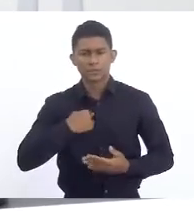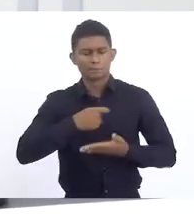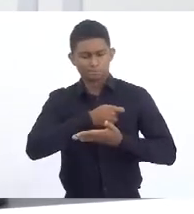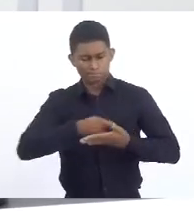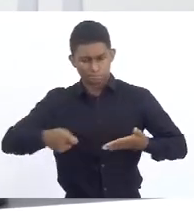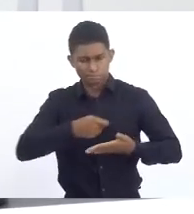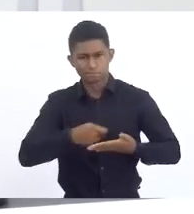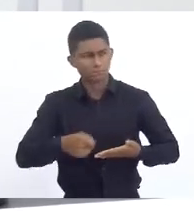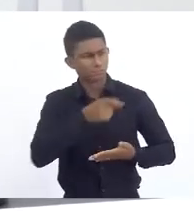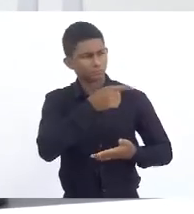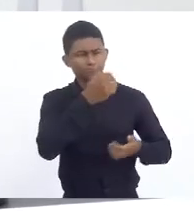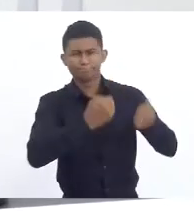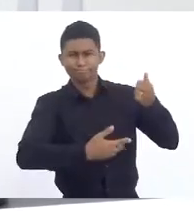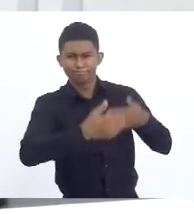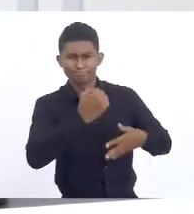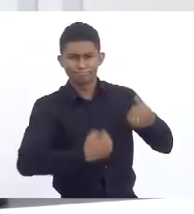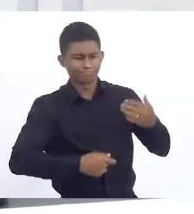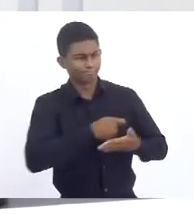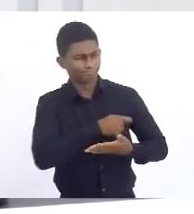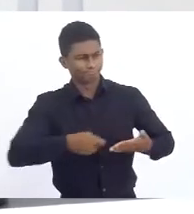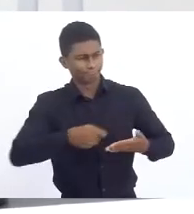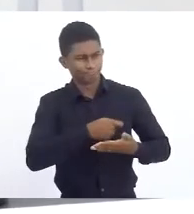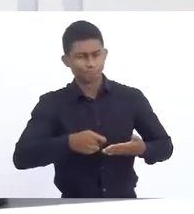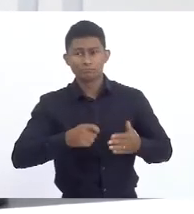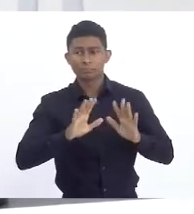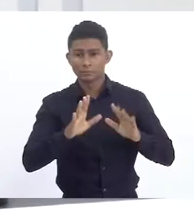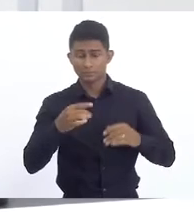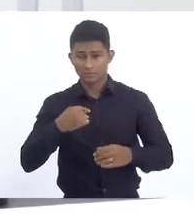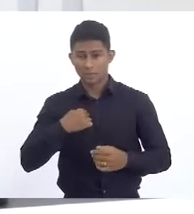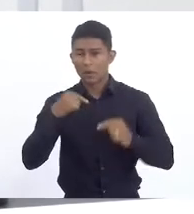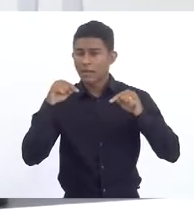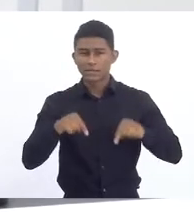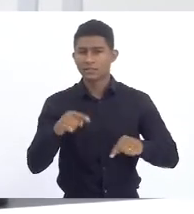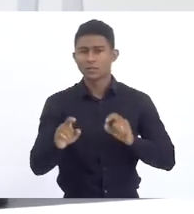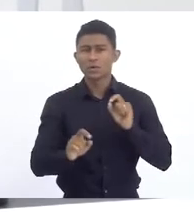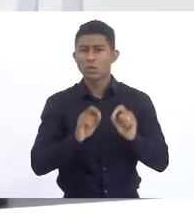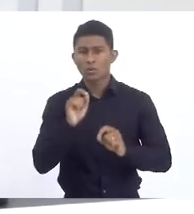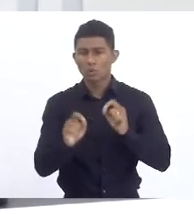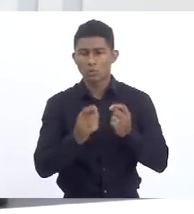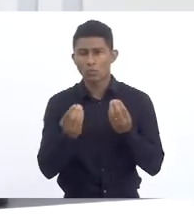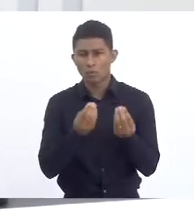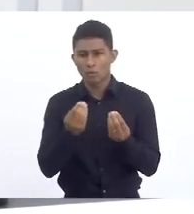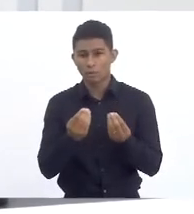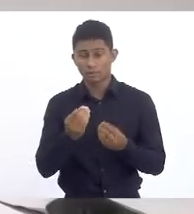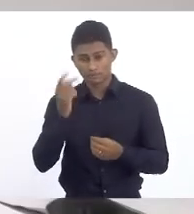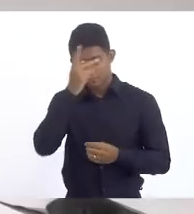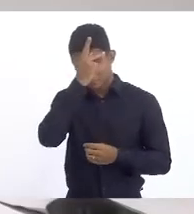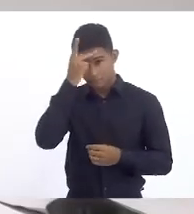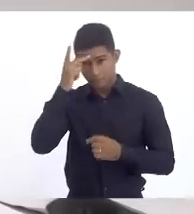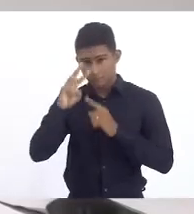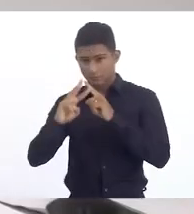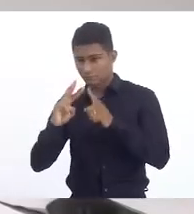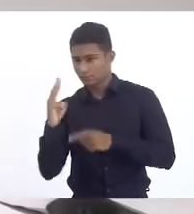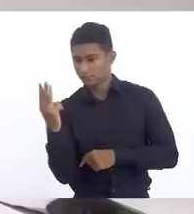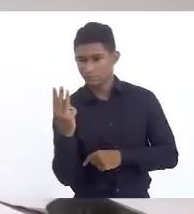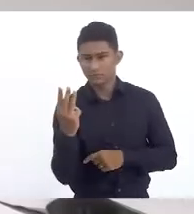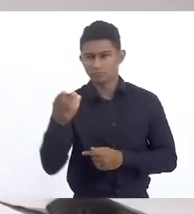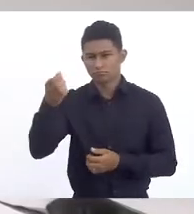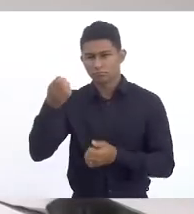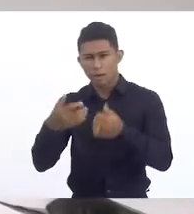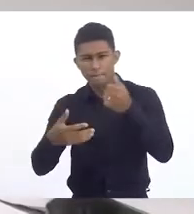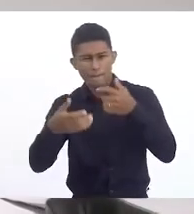que você levantou, mas eu vou trabalhar com o seguinte critério. Vou ouvir cada três pessoas e depois a gente tenta tirar